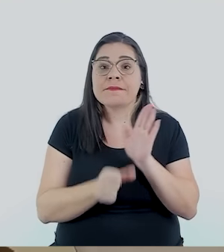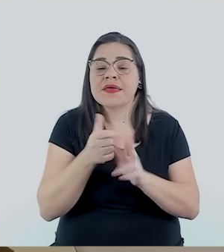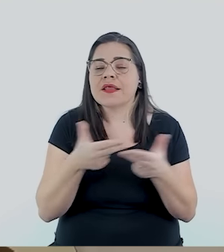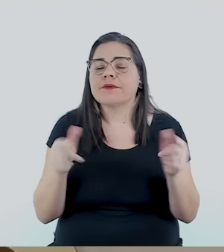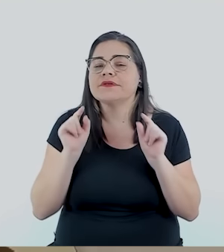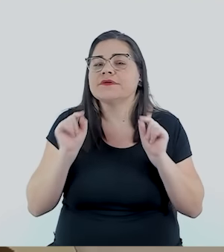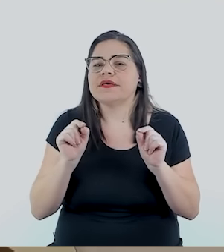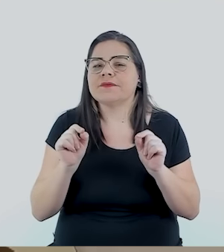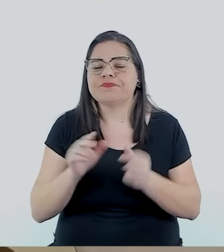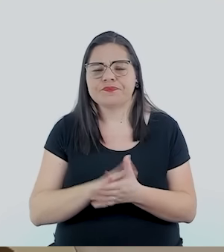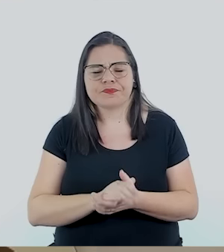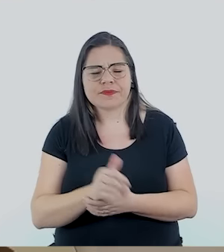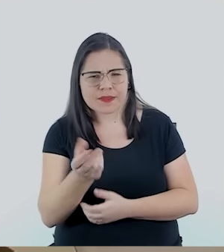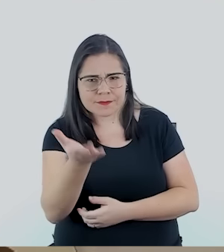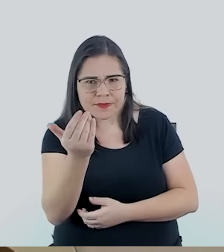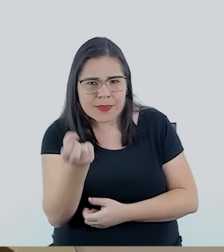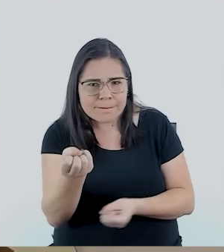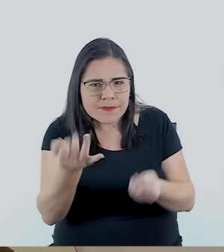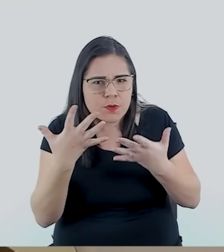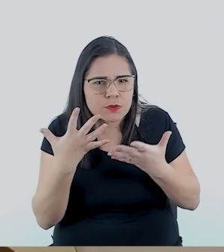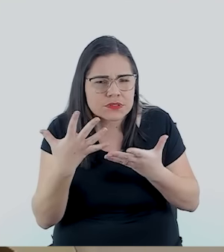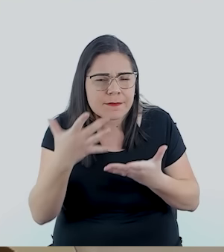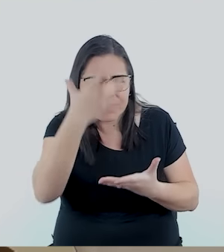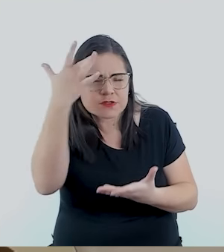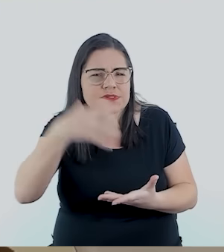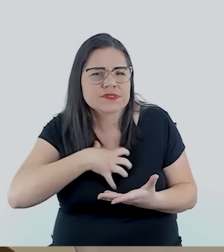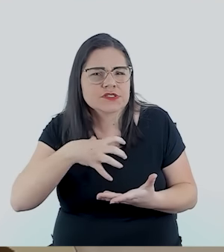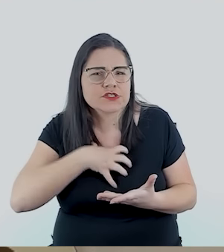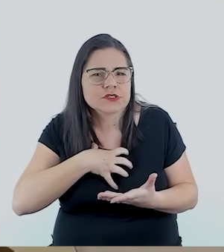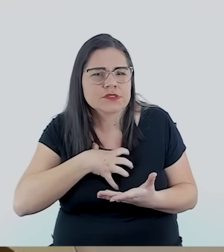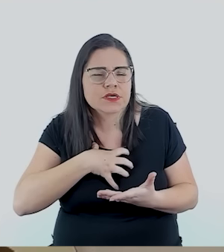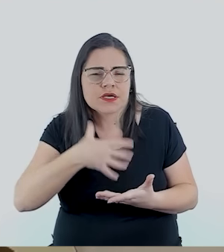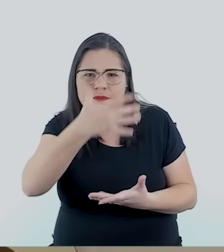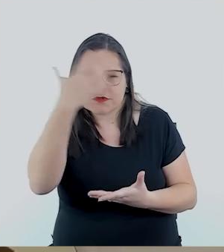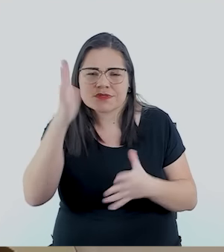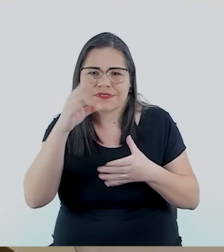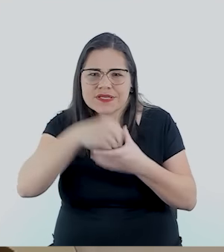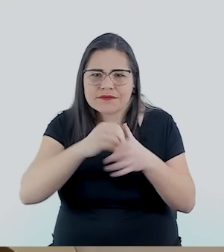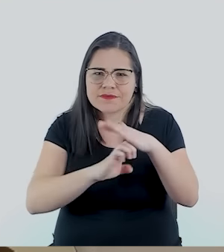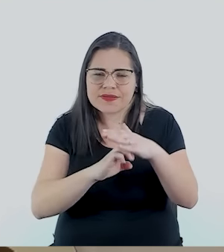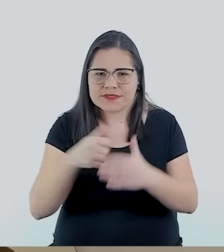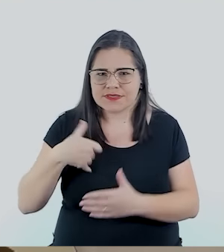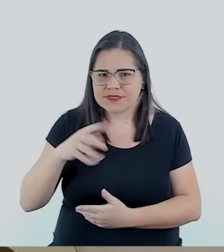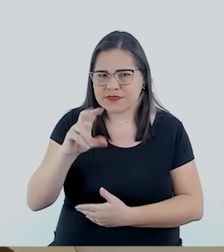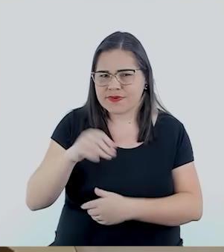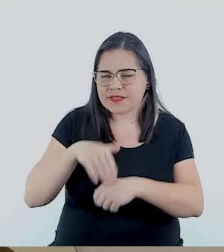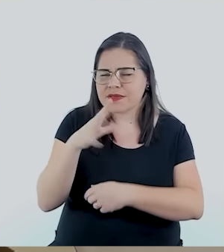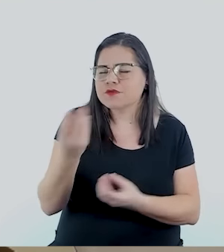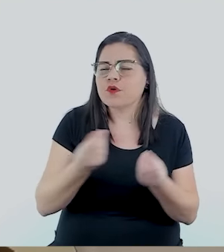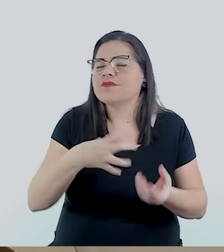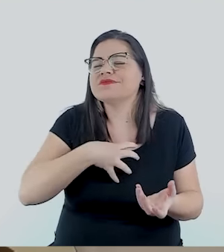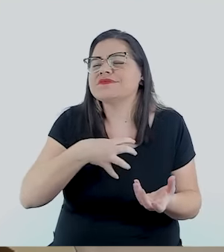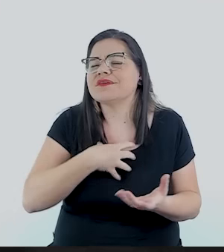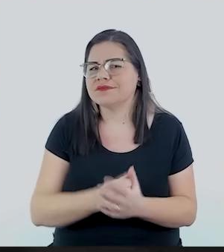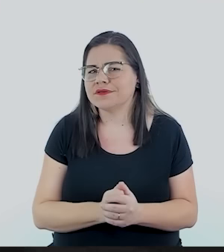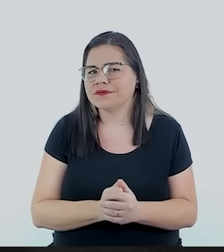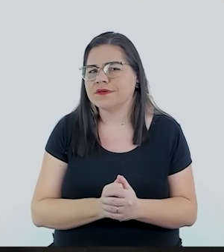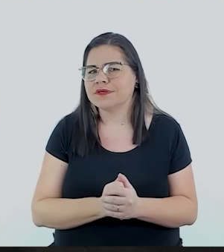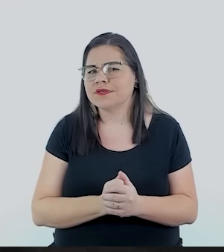é Me fala como estão se sentindo as pessoas 50 mais que já estão dentro da empresa sim como elas se sentem Integradas